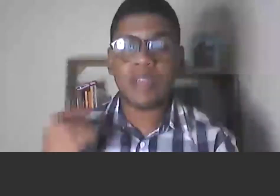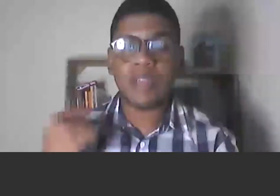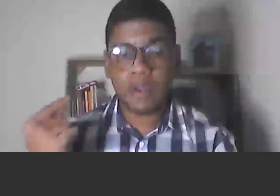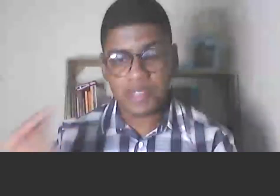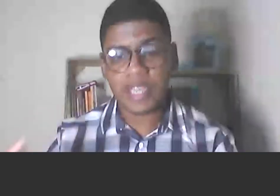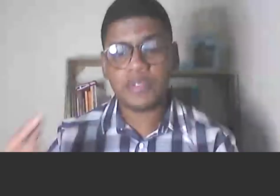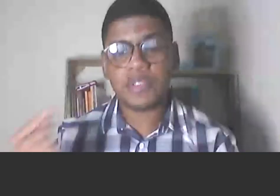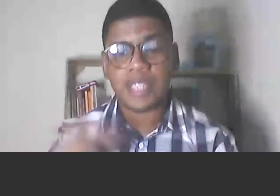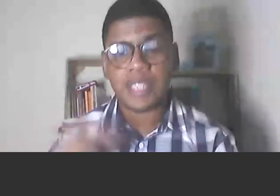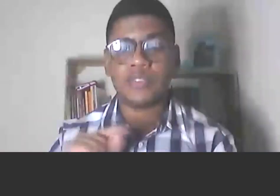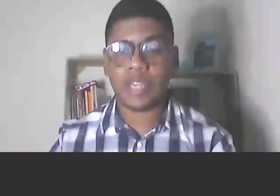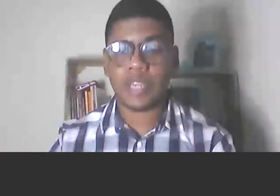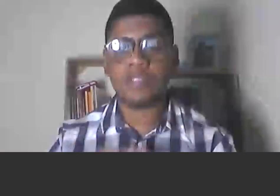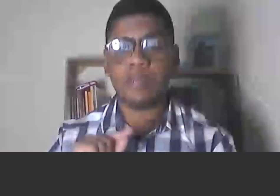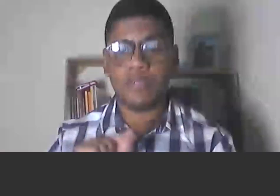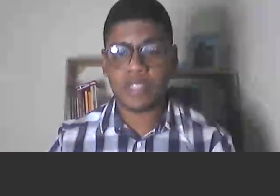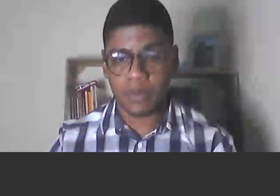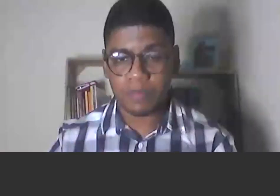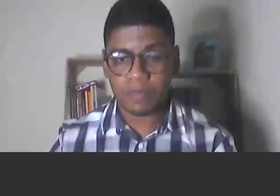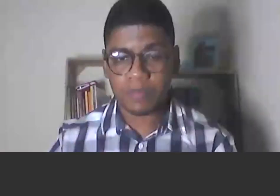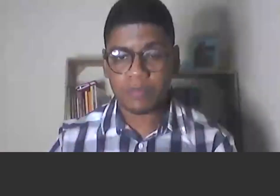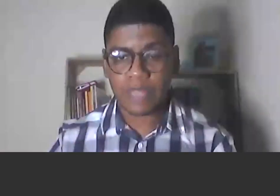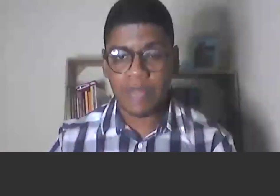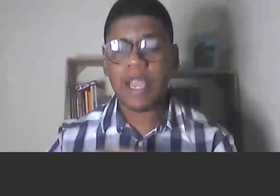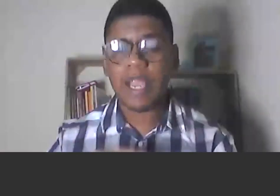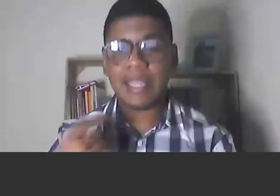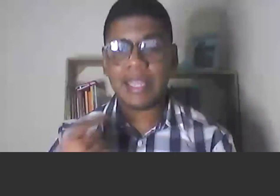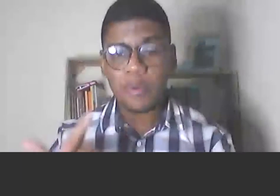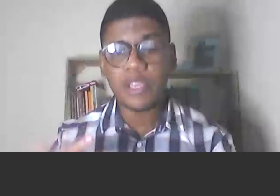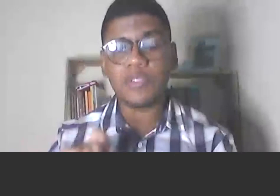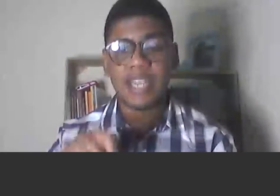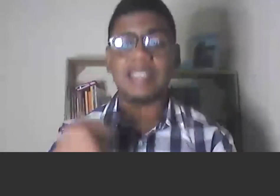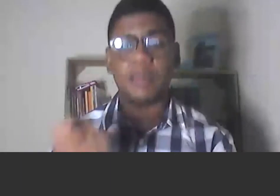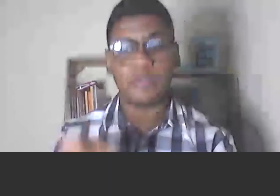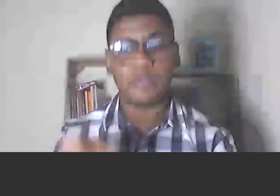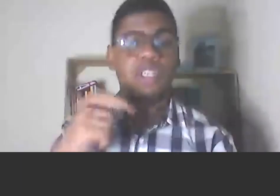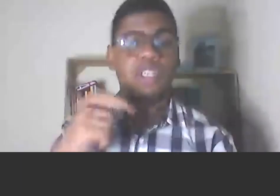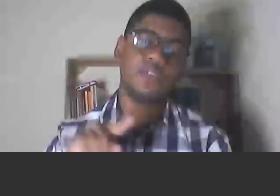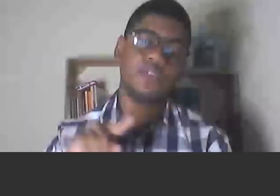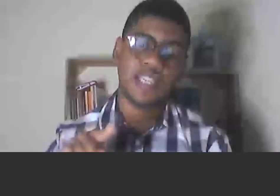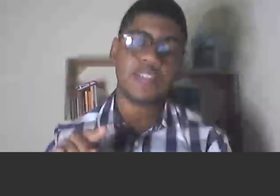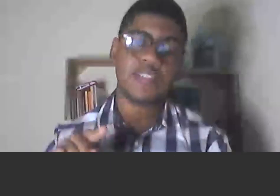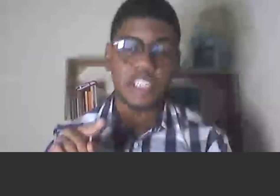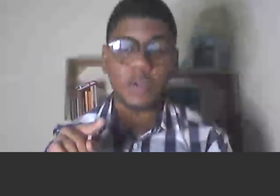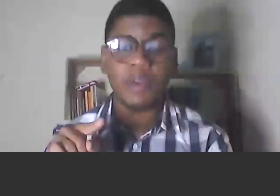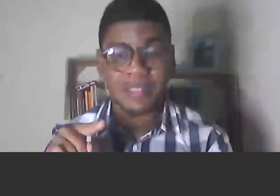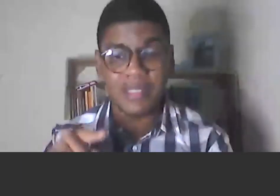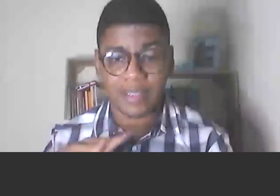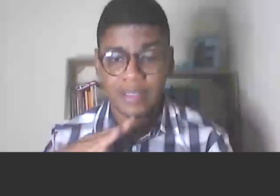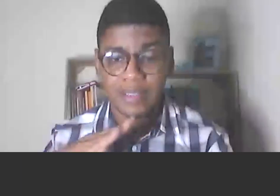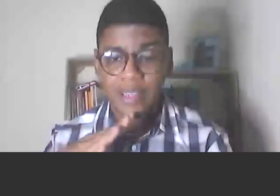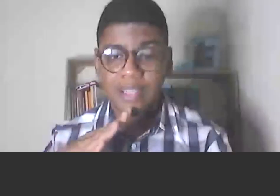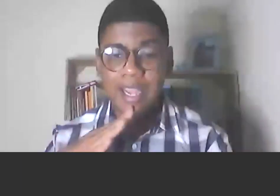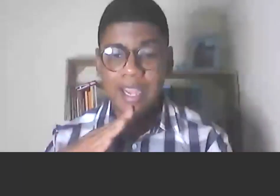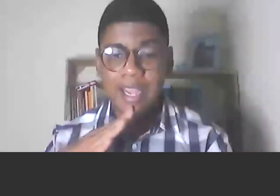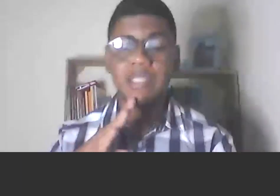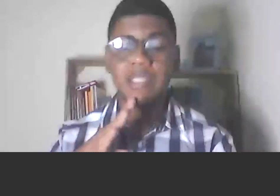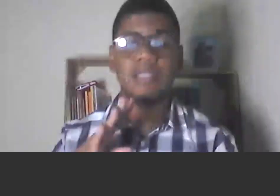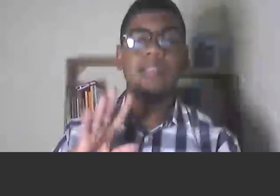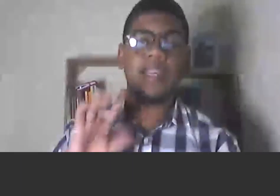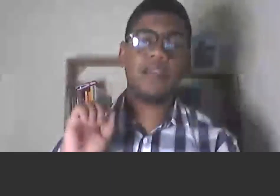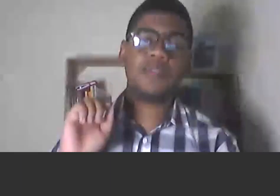eu tento trabalhar com vocês os sinais relacionados à profissão, tá? Até porque os sinais da profissão de cada um de vocês já conhecem,